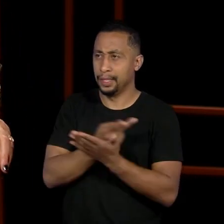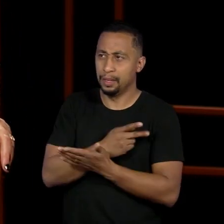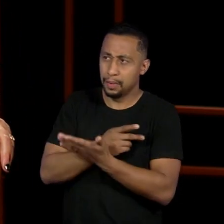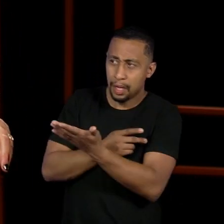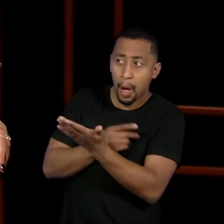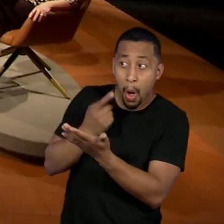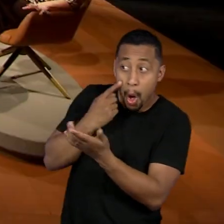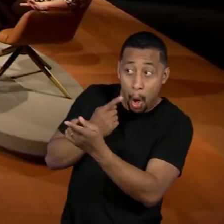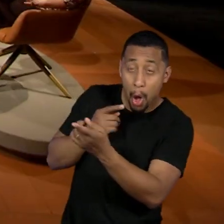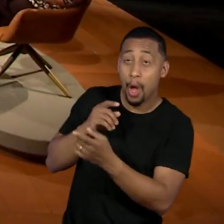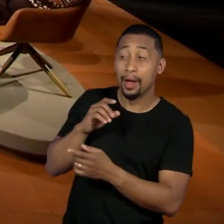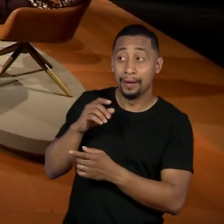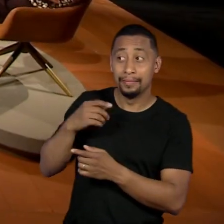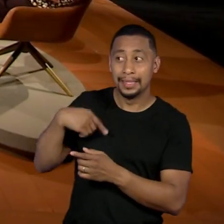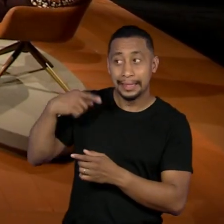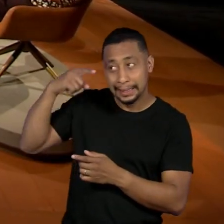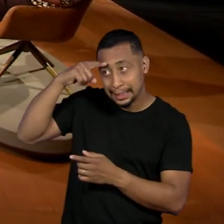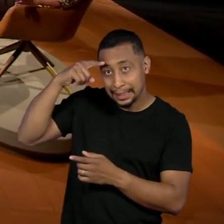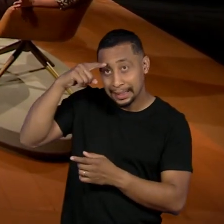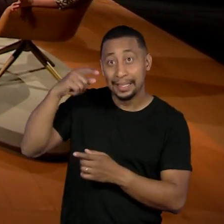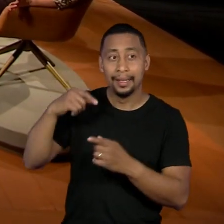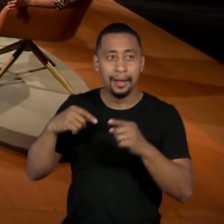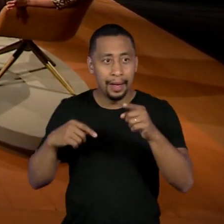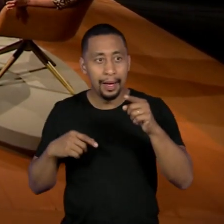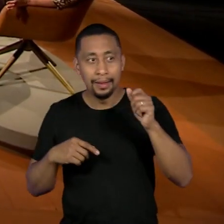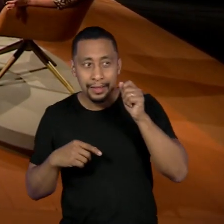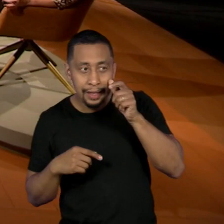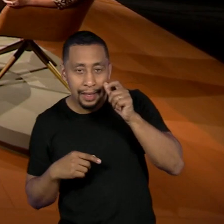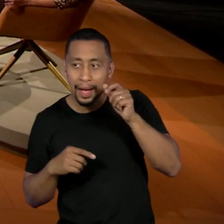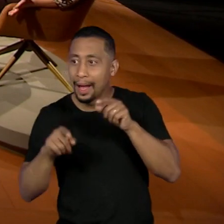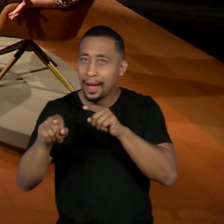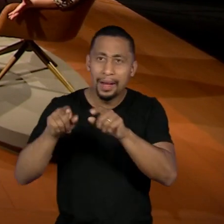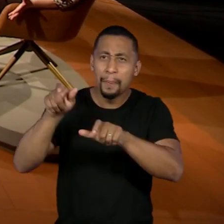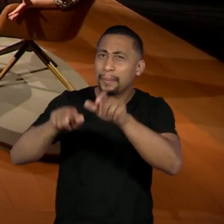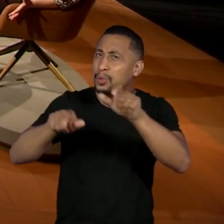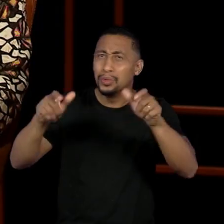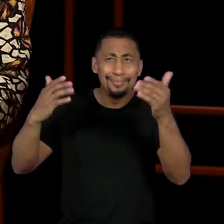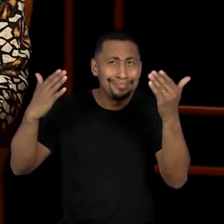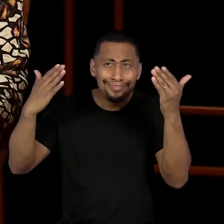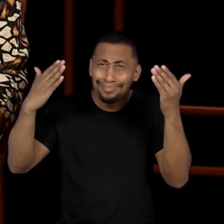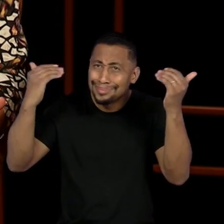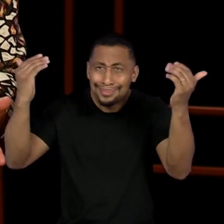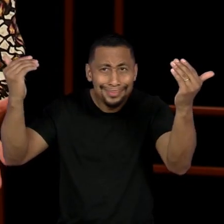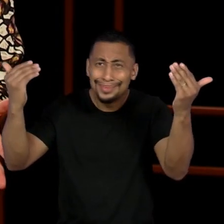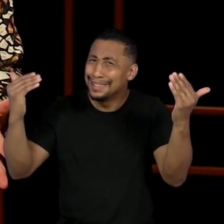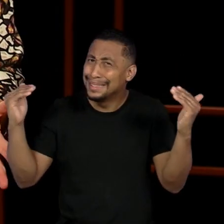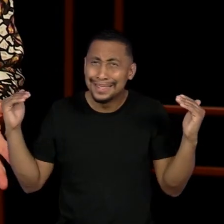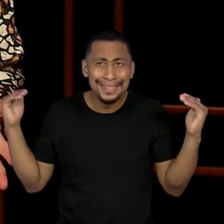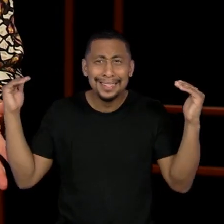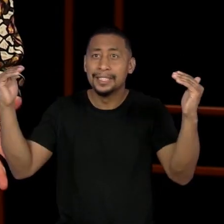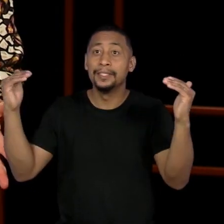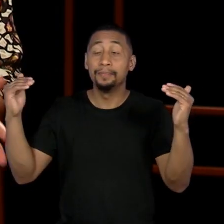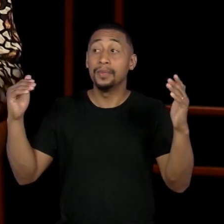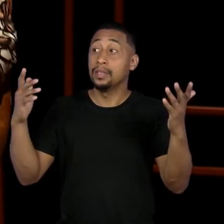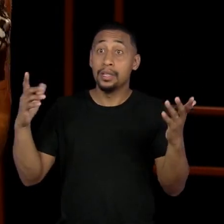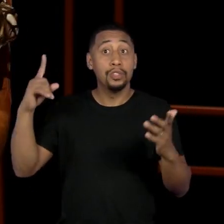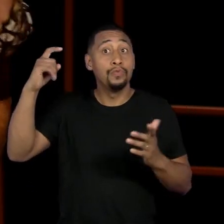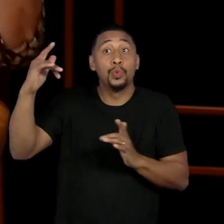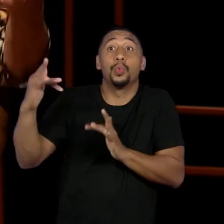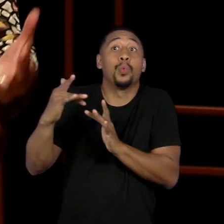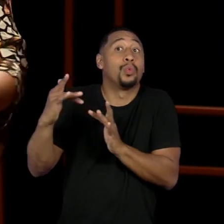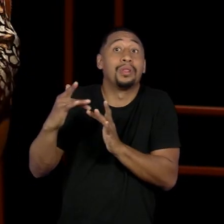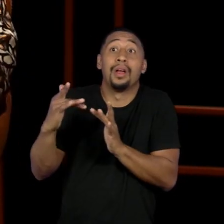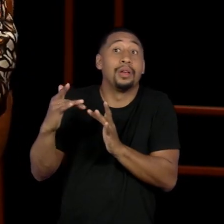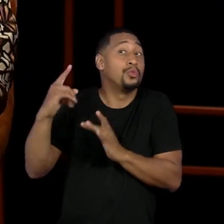lá se trazes não sei quem, que era um mundo inacessível. E de repente esse mundo inacessível